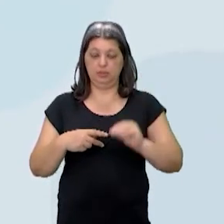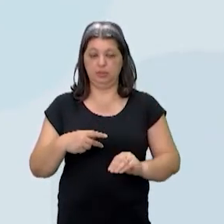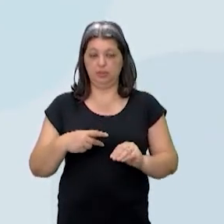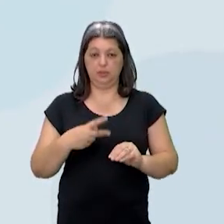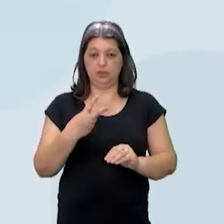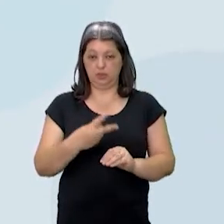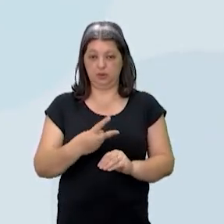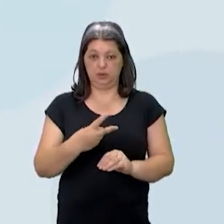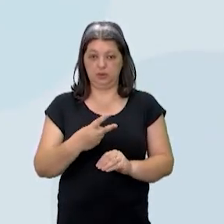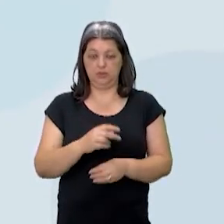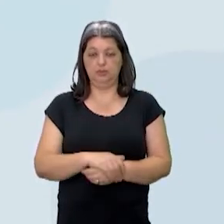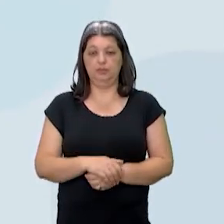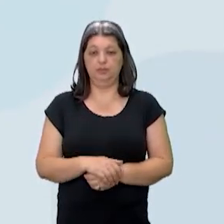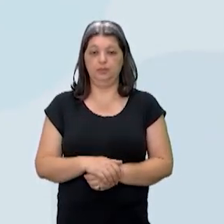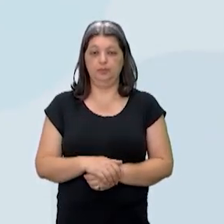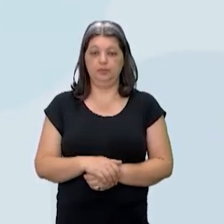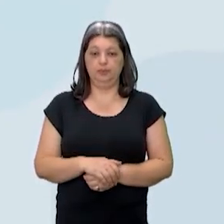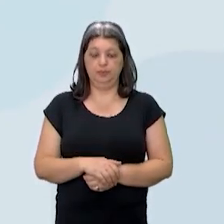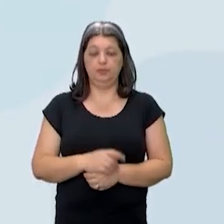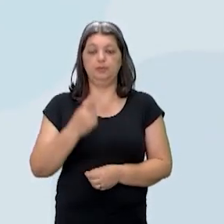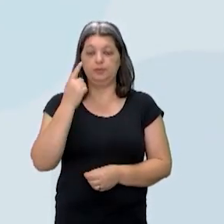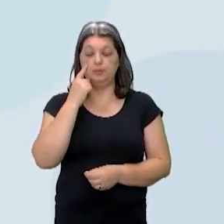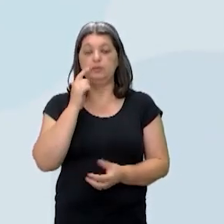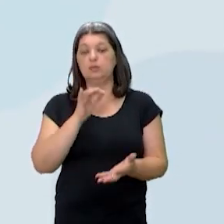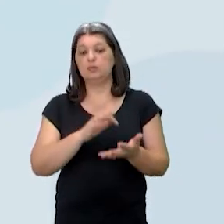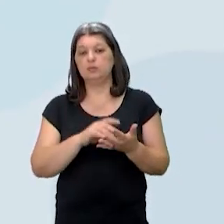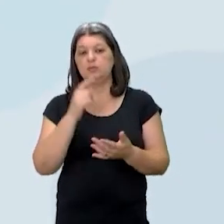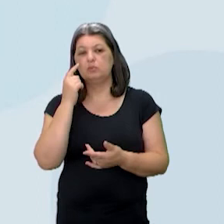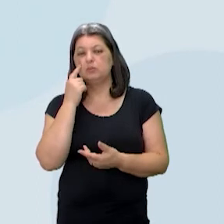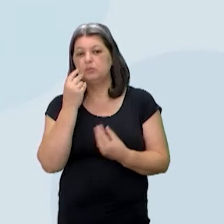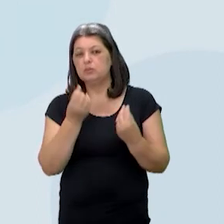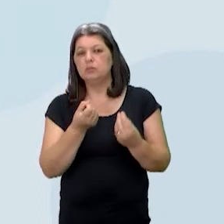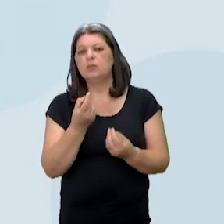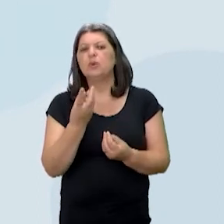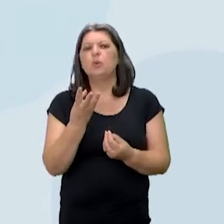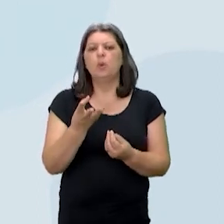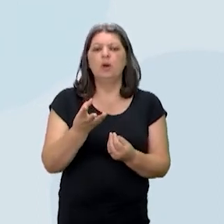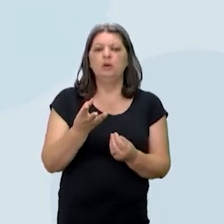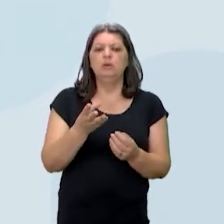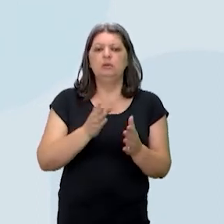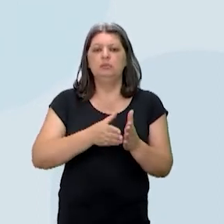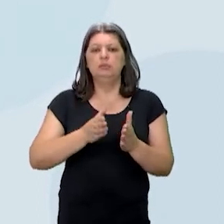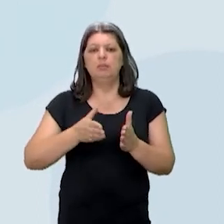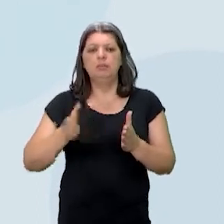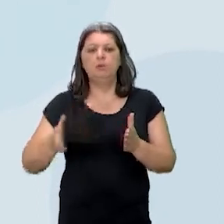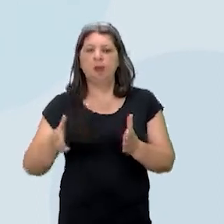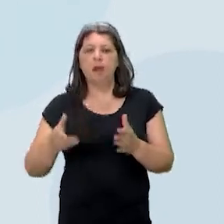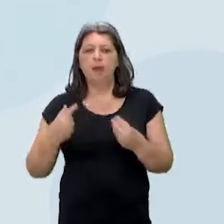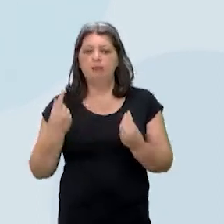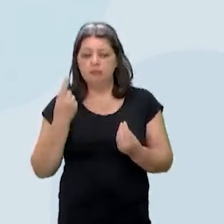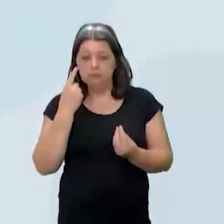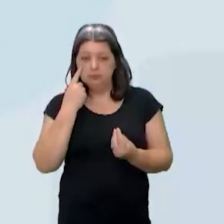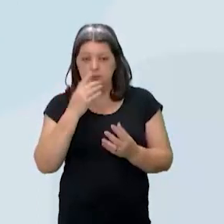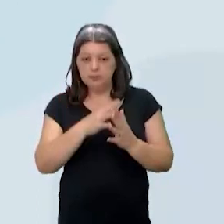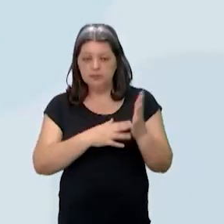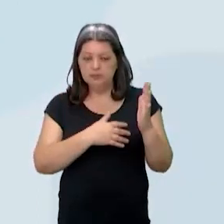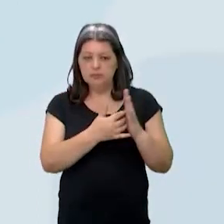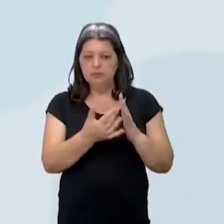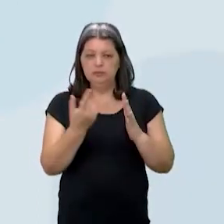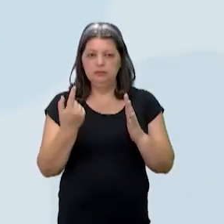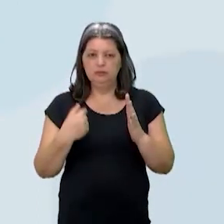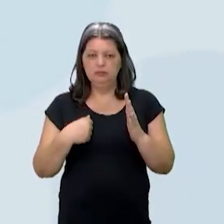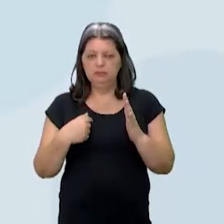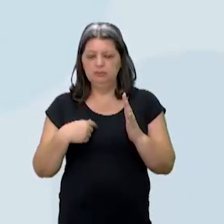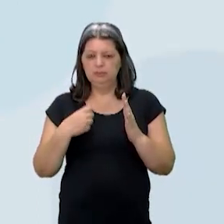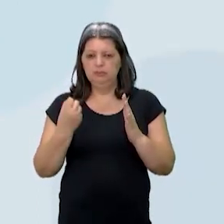2, 2. Depois que eu faço o cálculo, eu olho quantas casas decimais tem ao todo. Então, repara que só tem